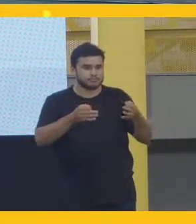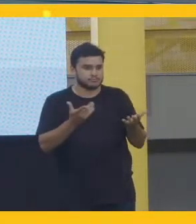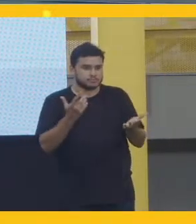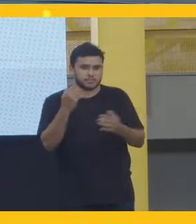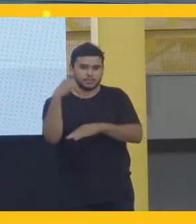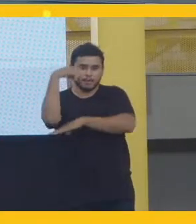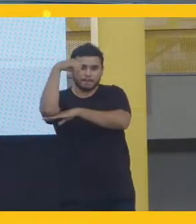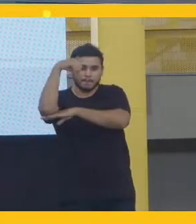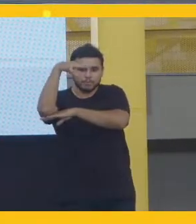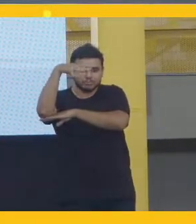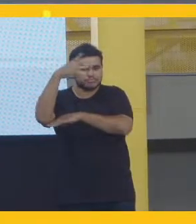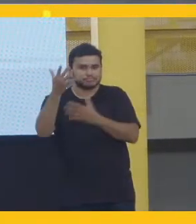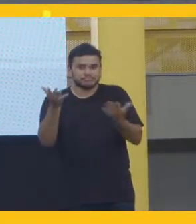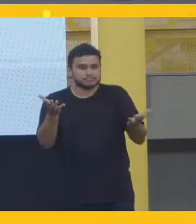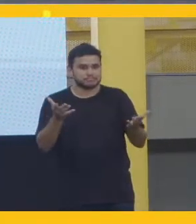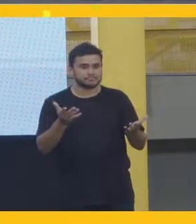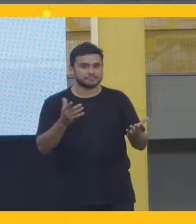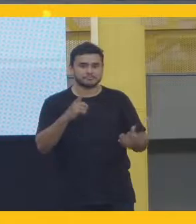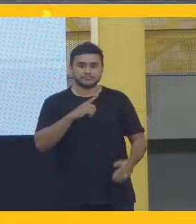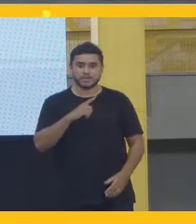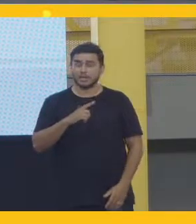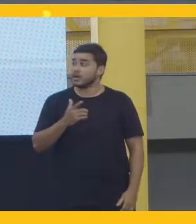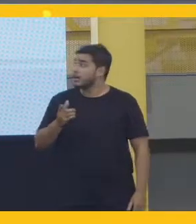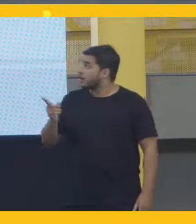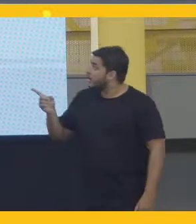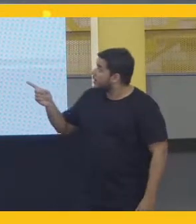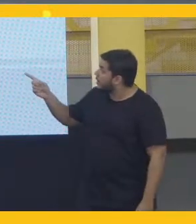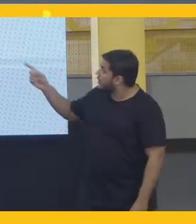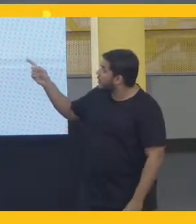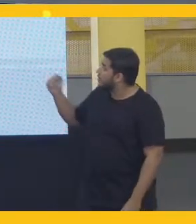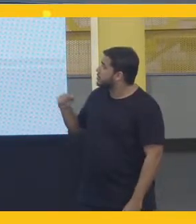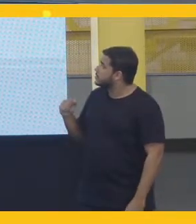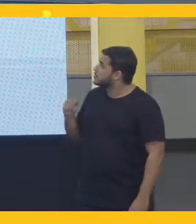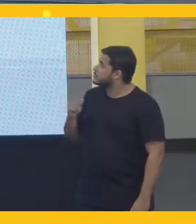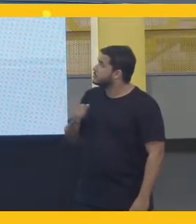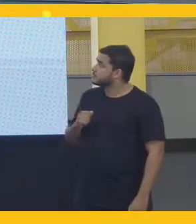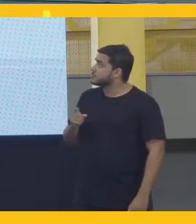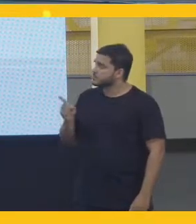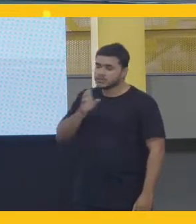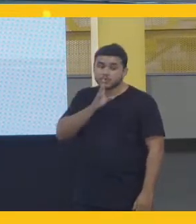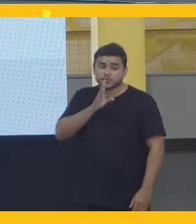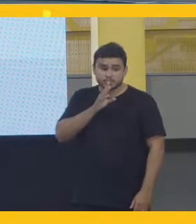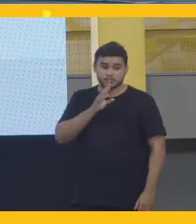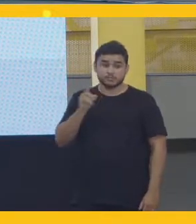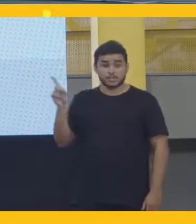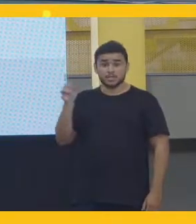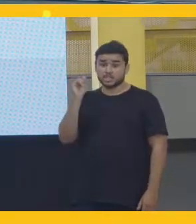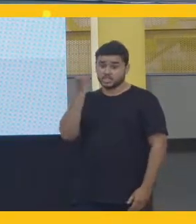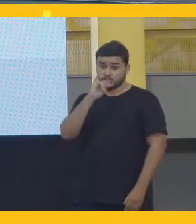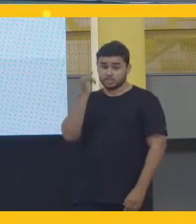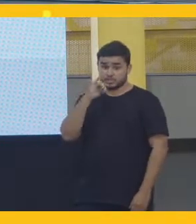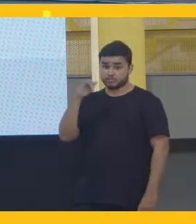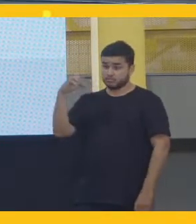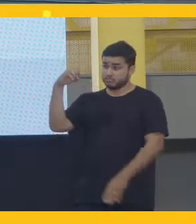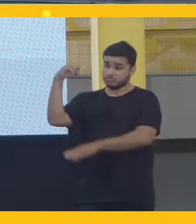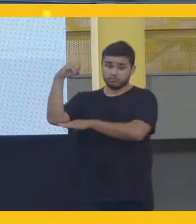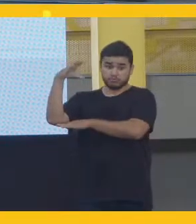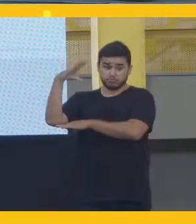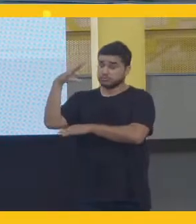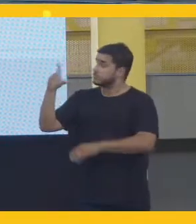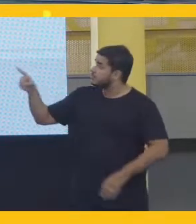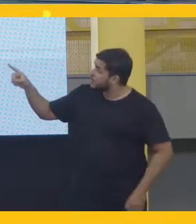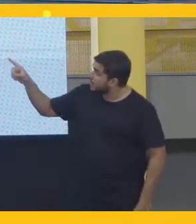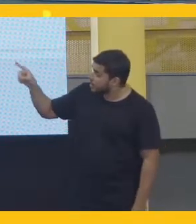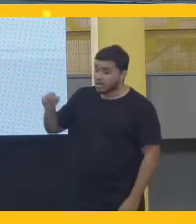uma classificação aqui interessante. Vocês observam aqui o que nós chamamos de fonte primária de luz. O que é uma fonte primária?